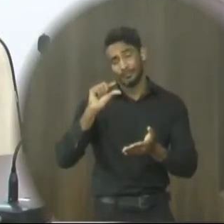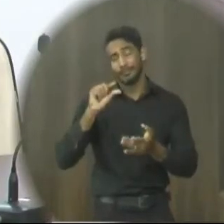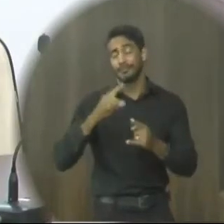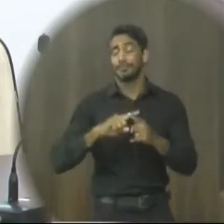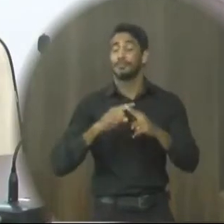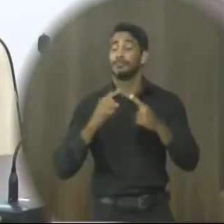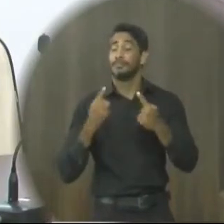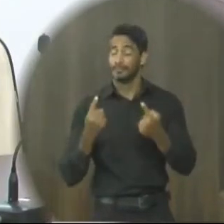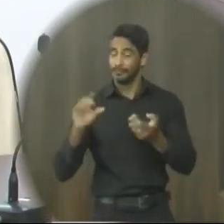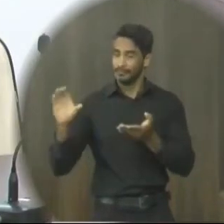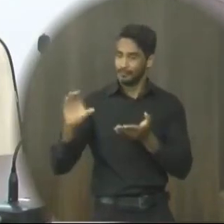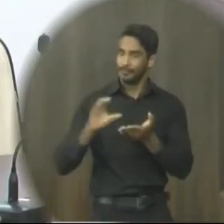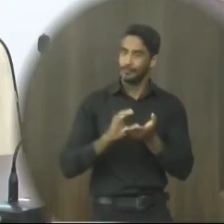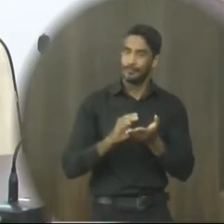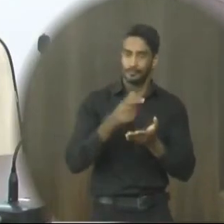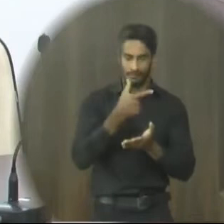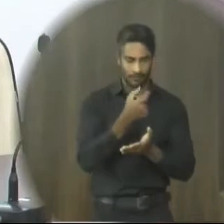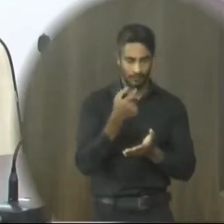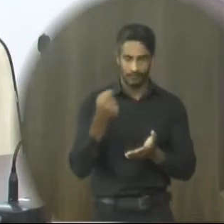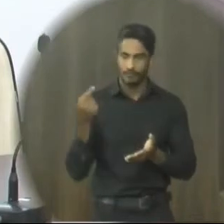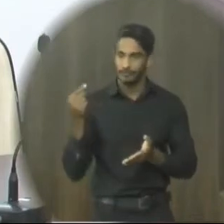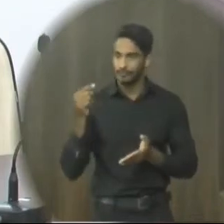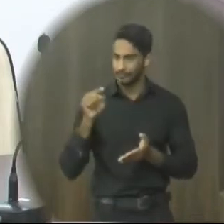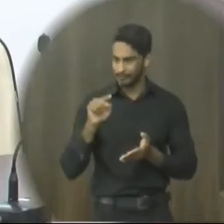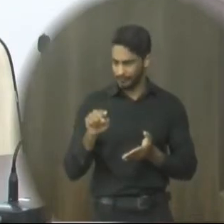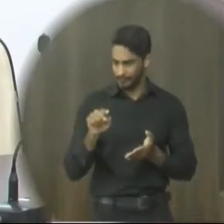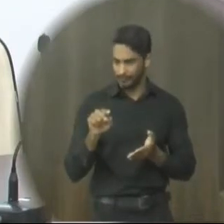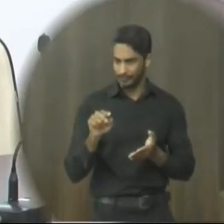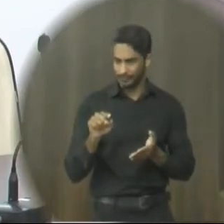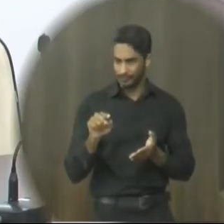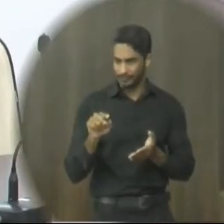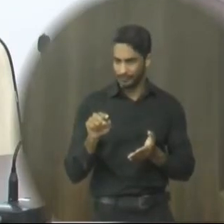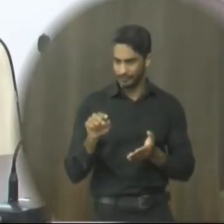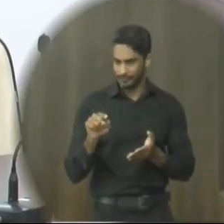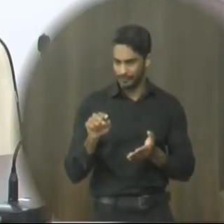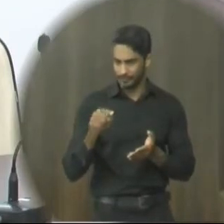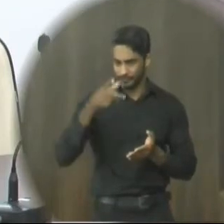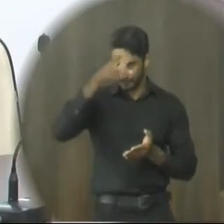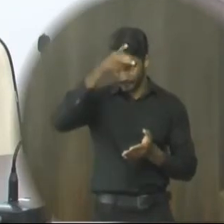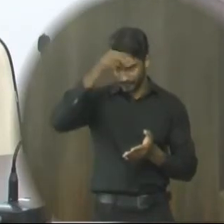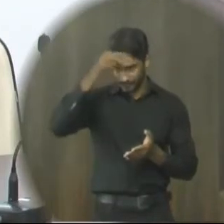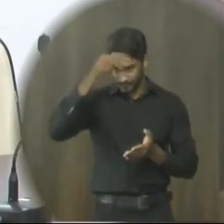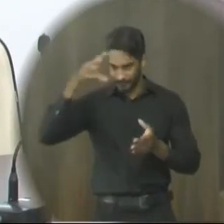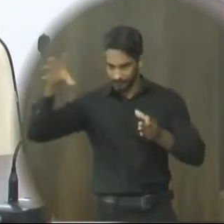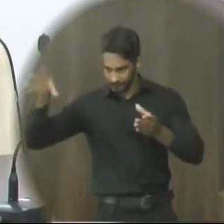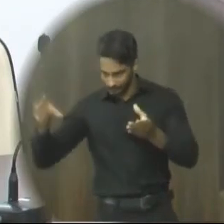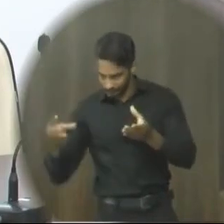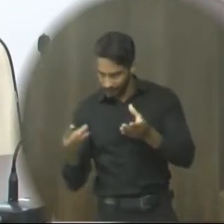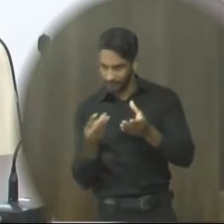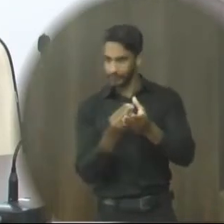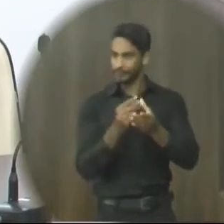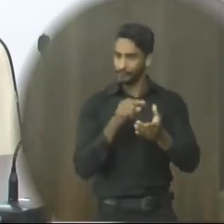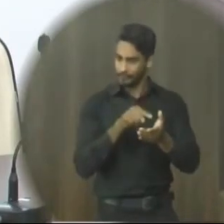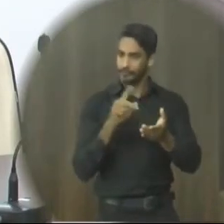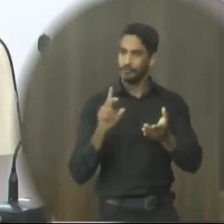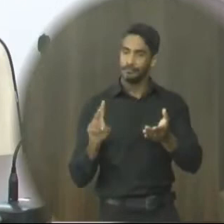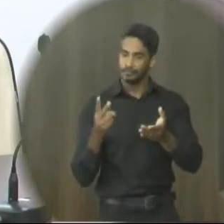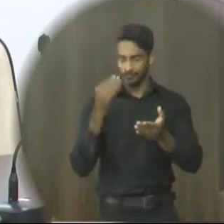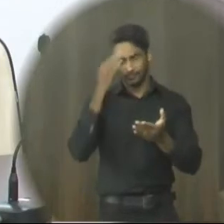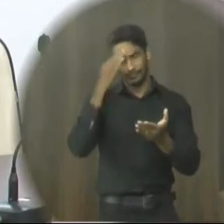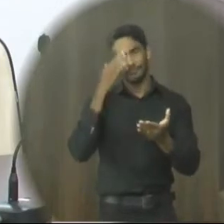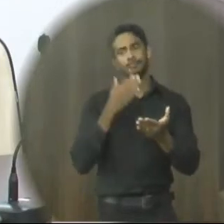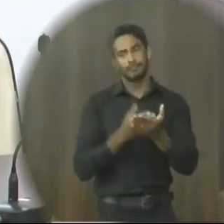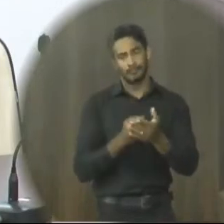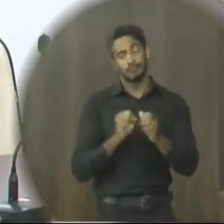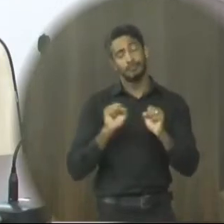o recurso que eu consegui foi de 200 mil para a prefeitura só complementar esse valor, eu acredito que